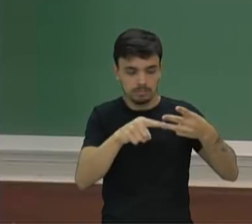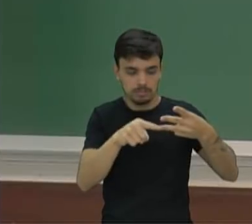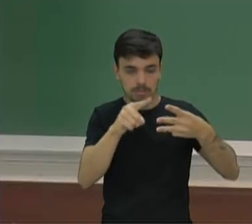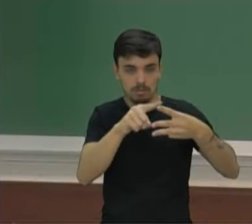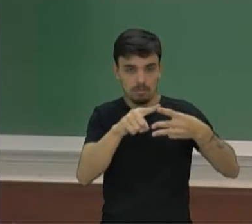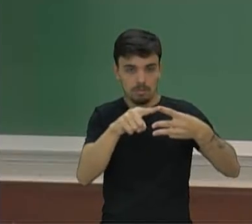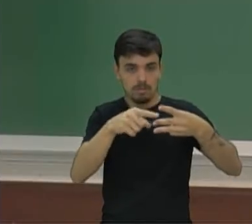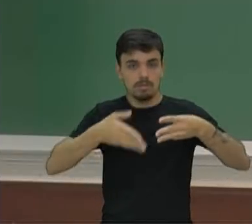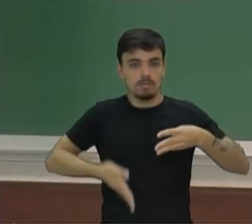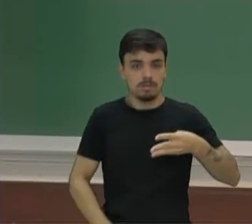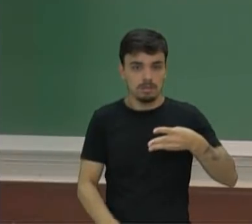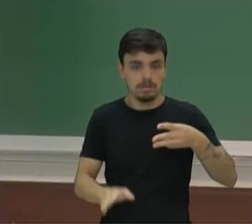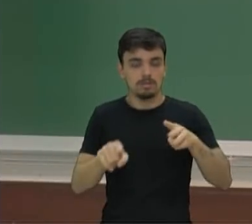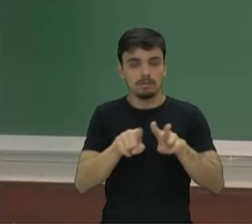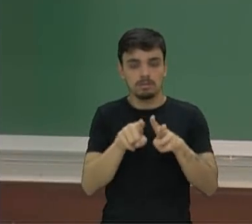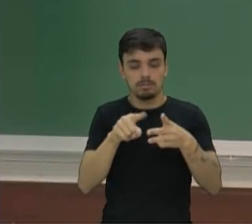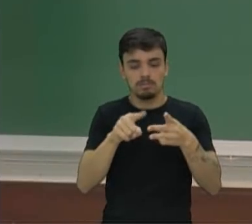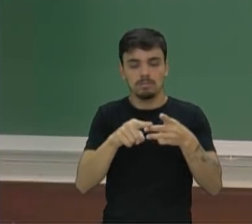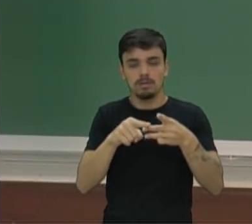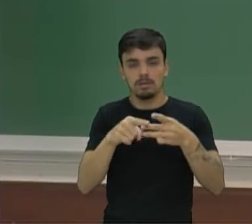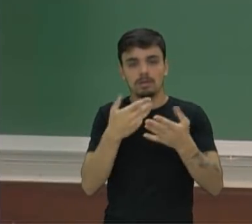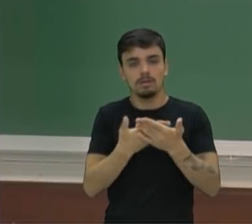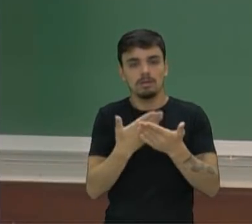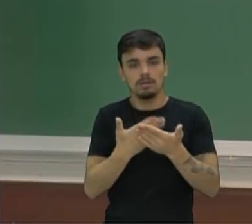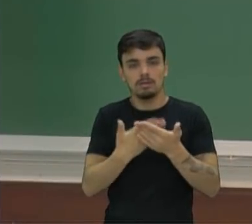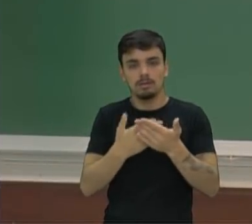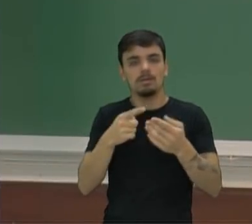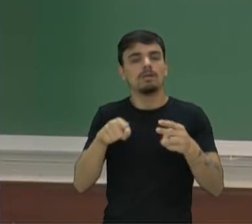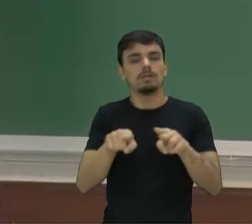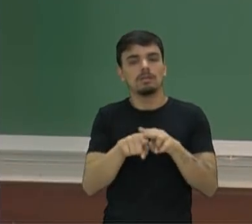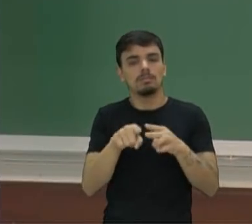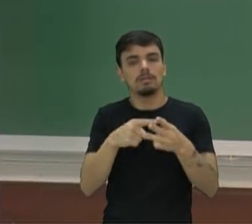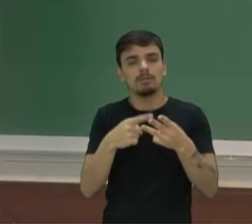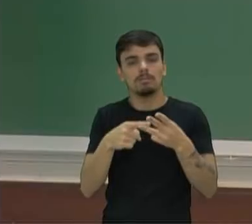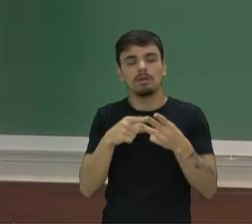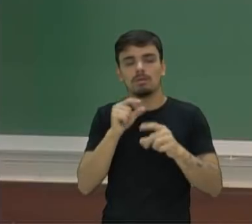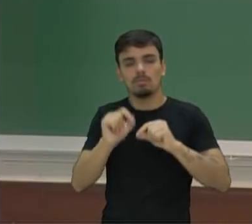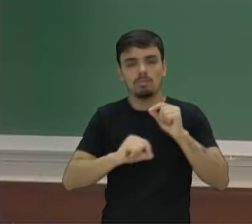nascimento, período de estudos, período do casamento e na